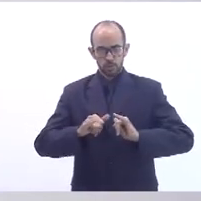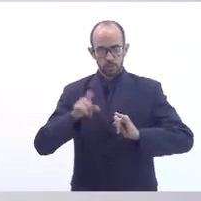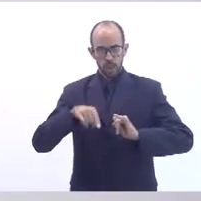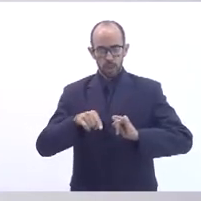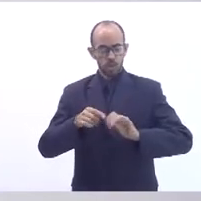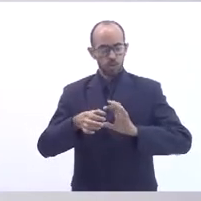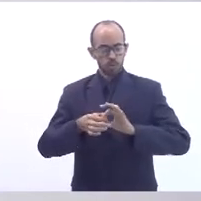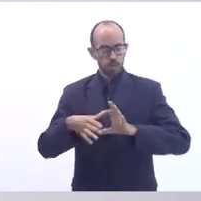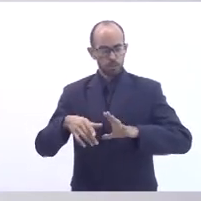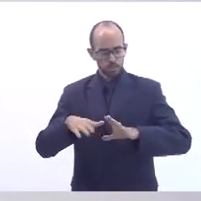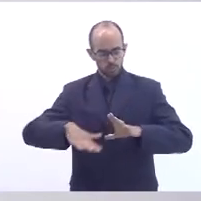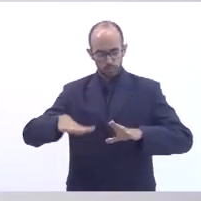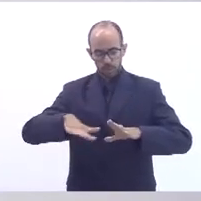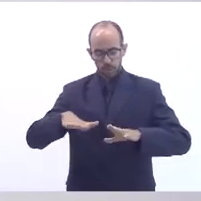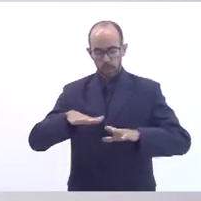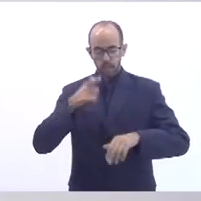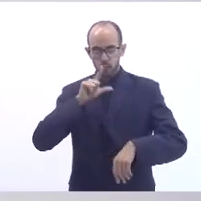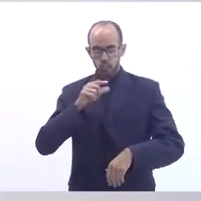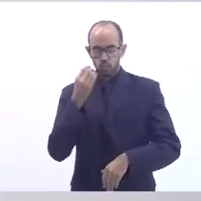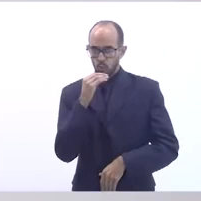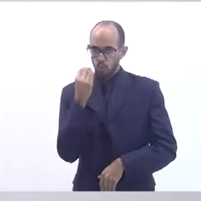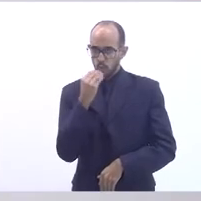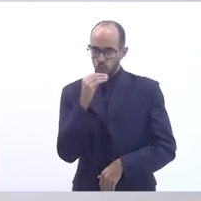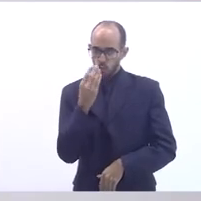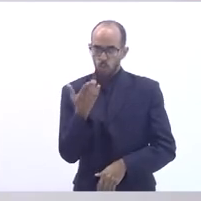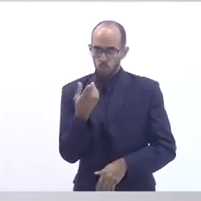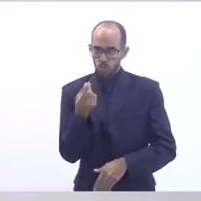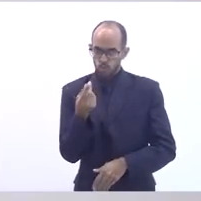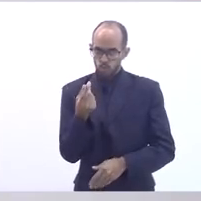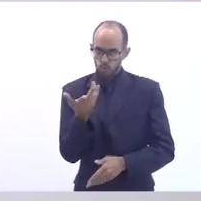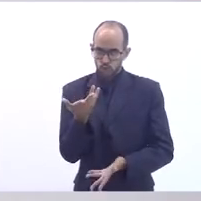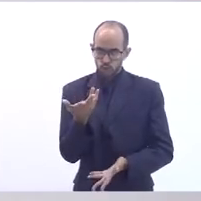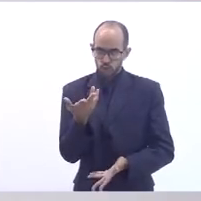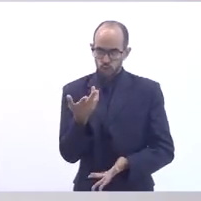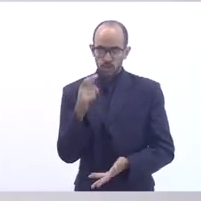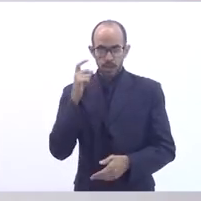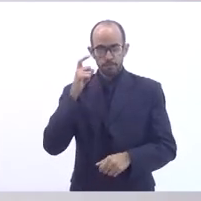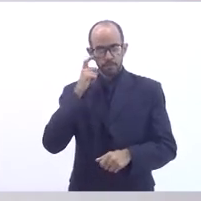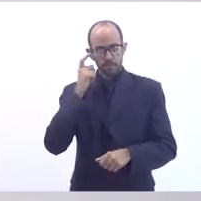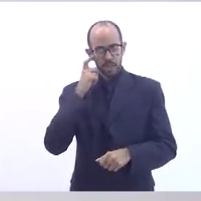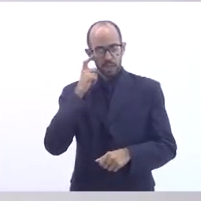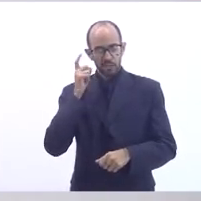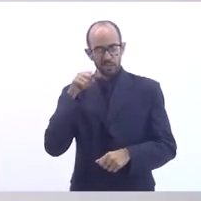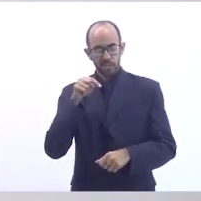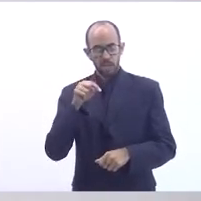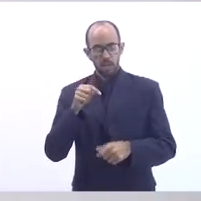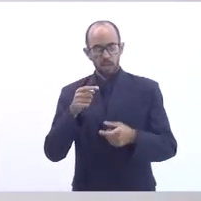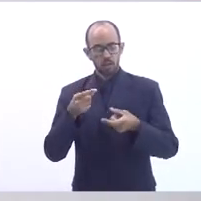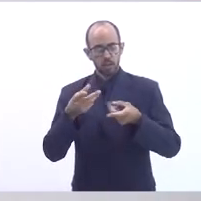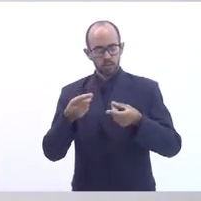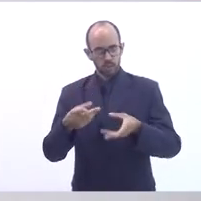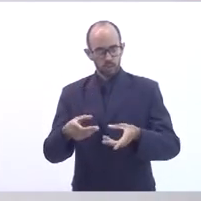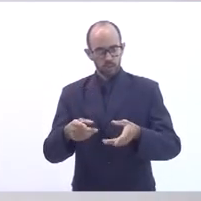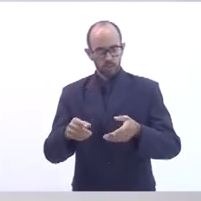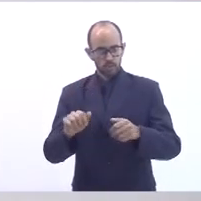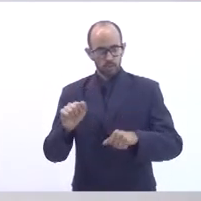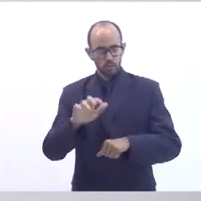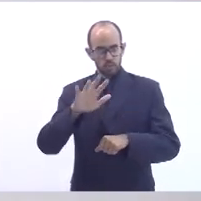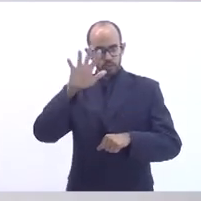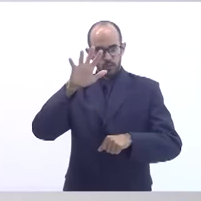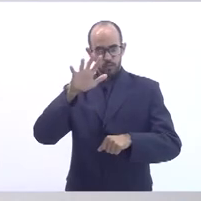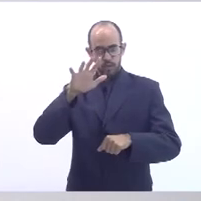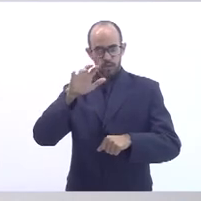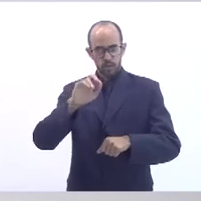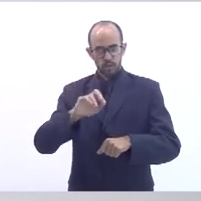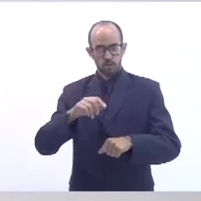permitem o mercado ser tão lucrativo como é hoje não pode achar que quem está locando é o traficante no Morro né pelo amor de Deus que a gente muito